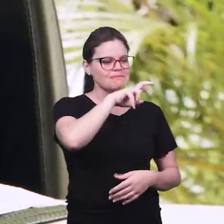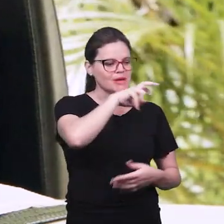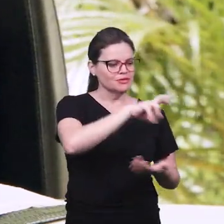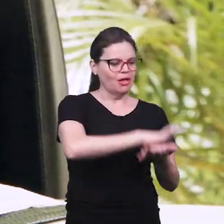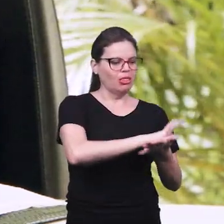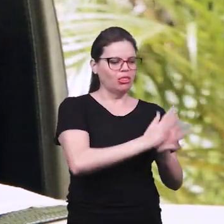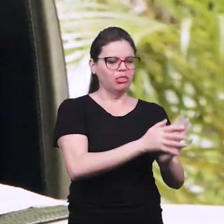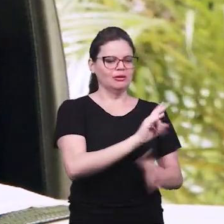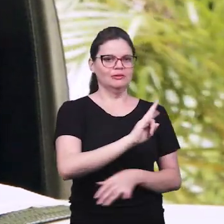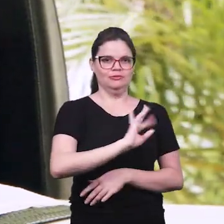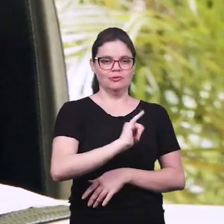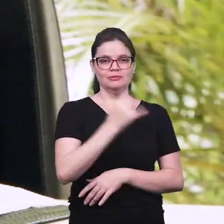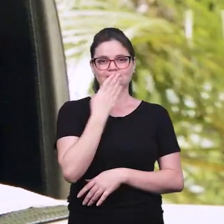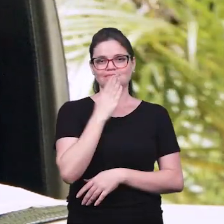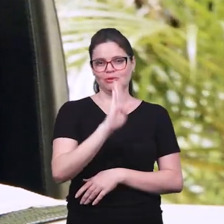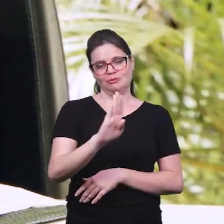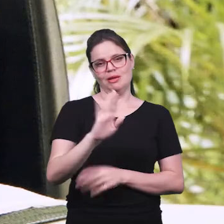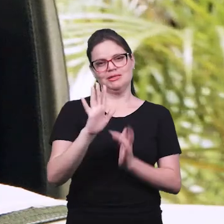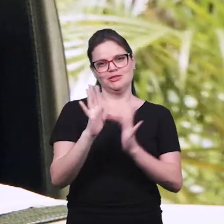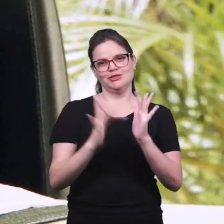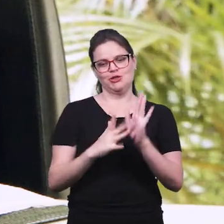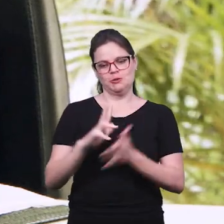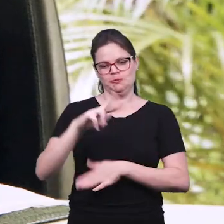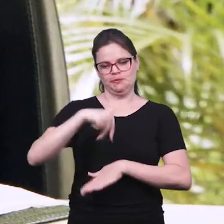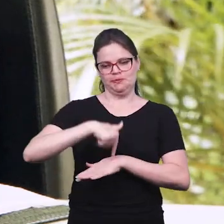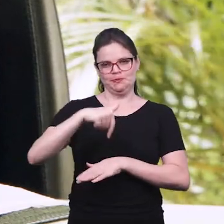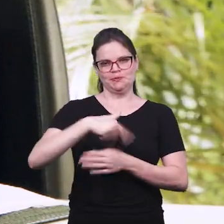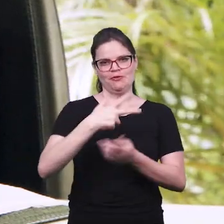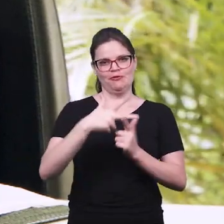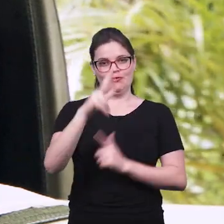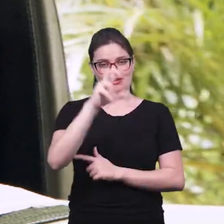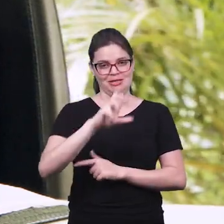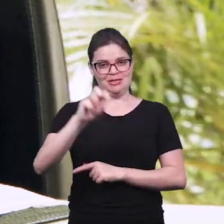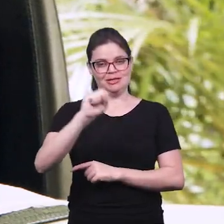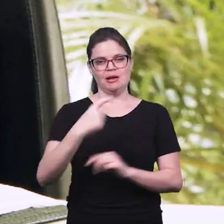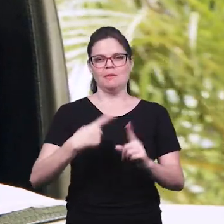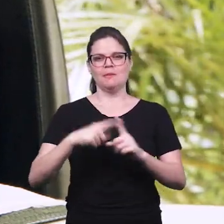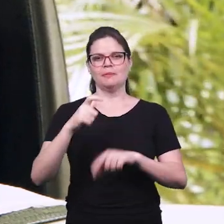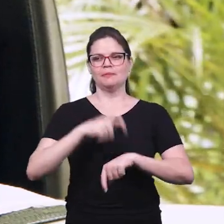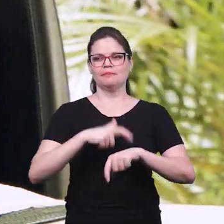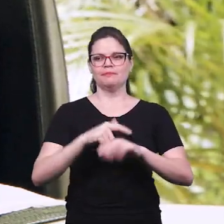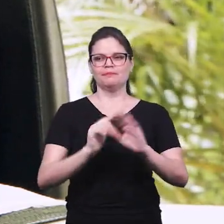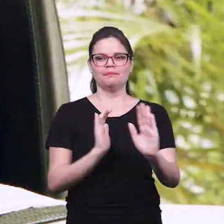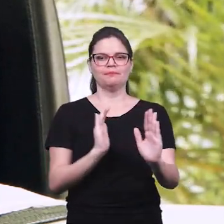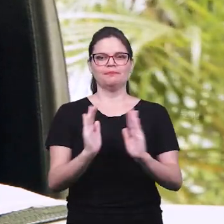isso. Nós vemos que no decorrer do tempo, Israel, o Senhor